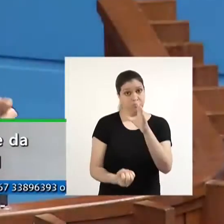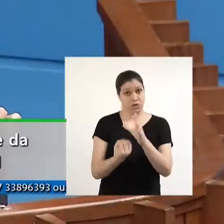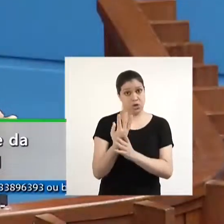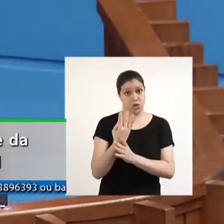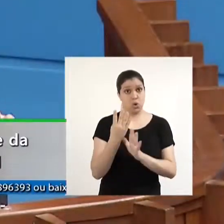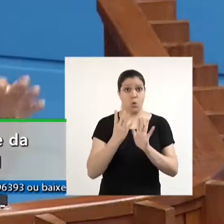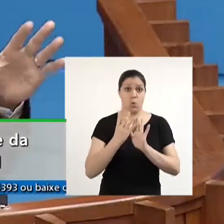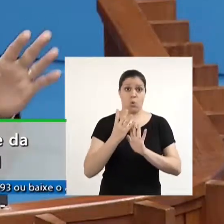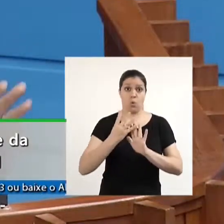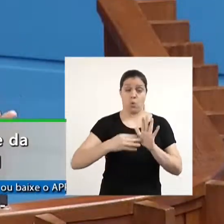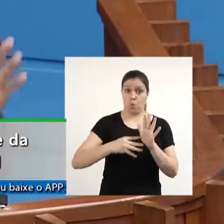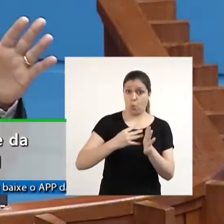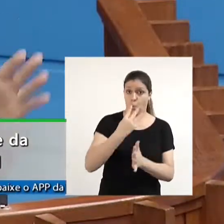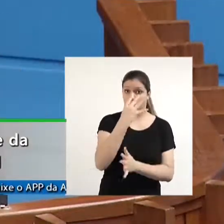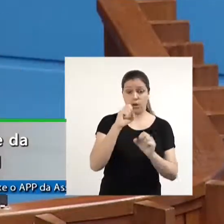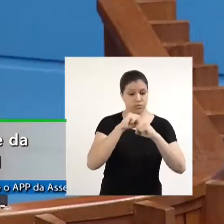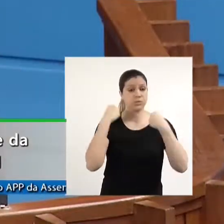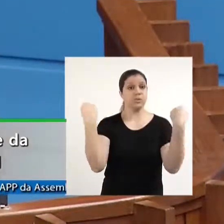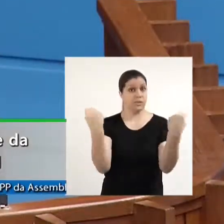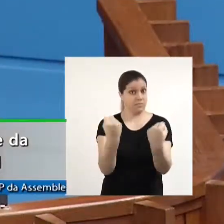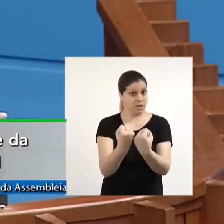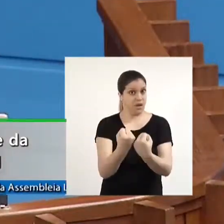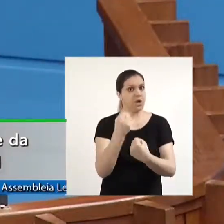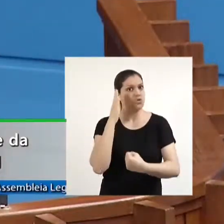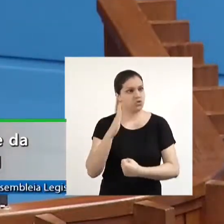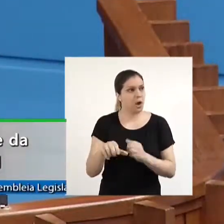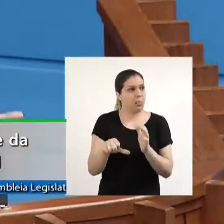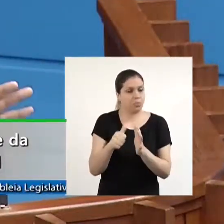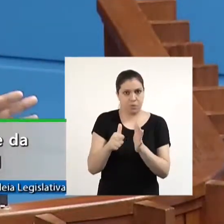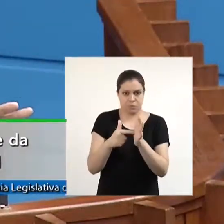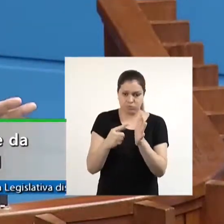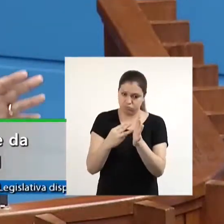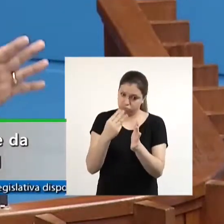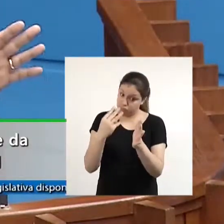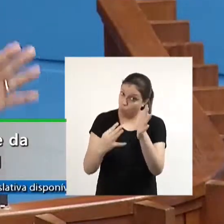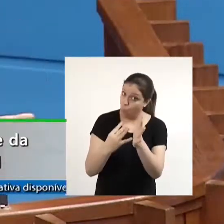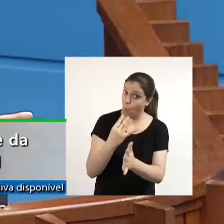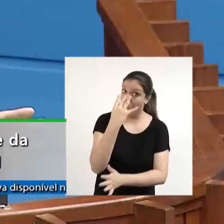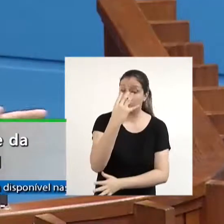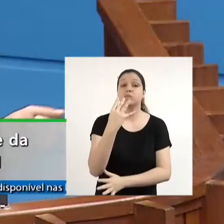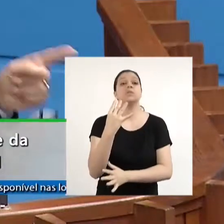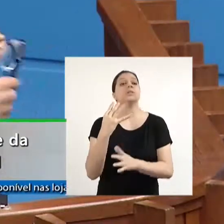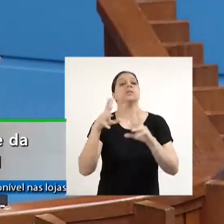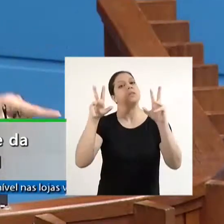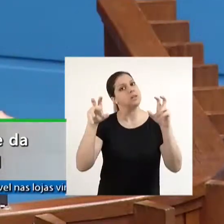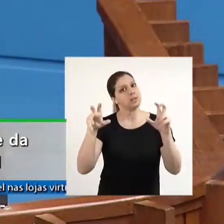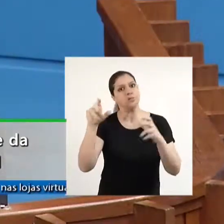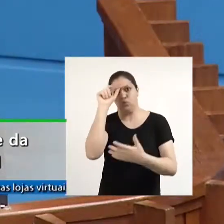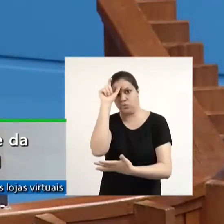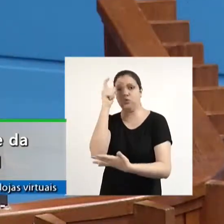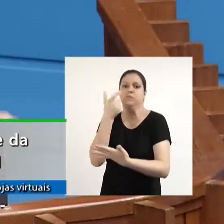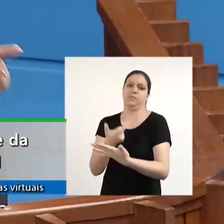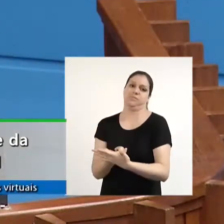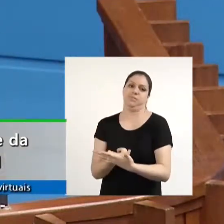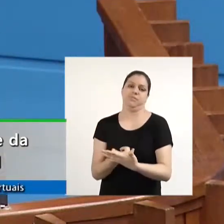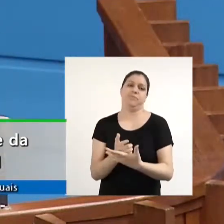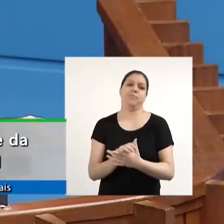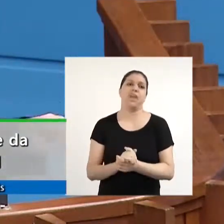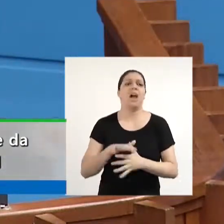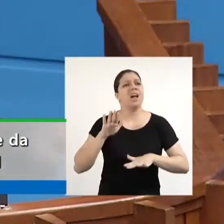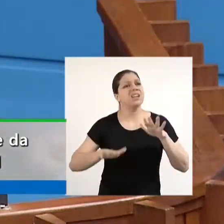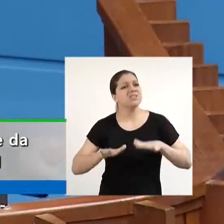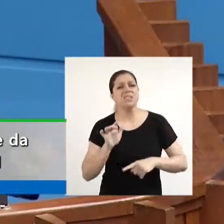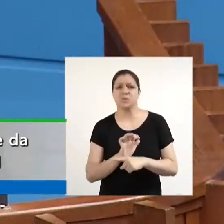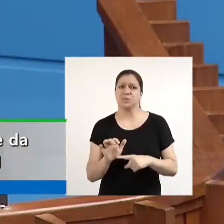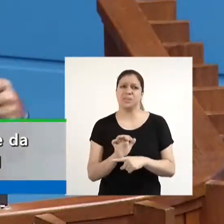por 4 anos consecutivos, que trata sobre essa questão da dislexia, que muitas das vezes, o Estado não